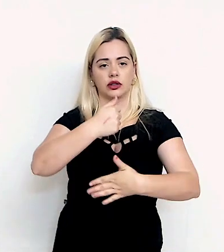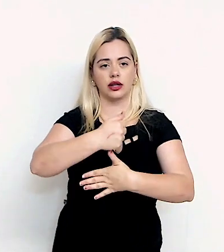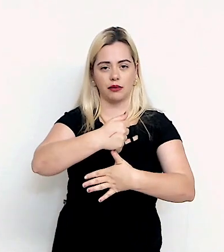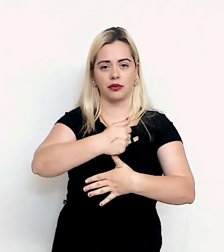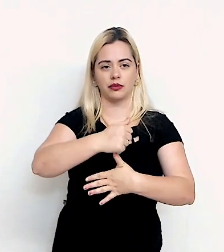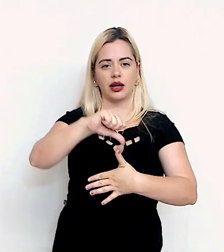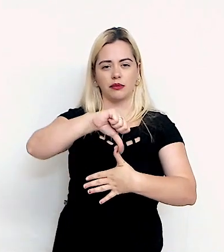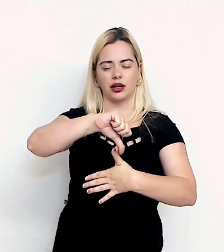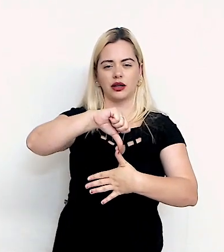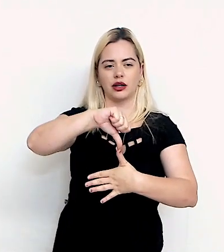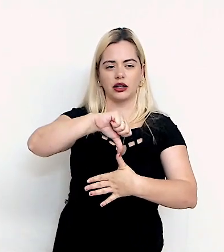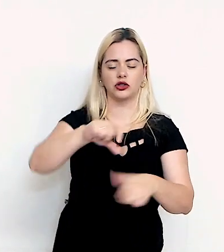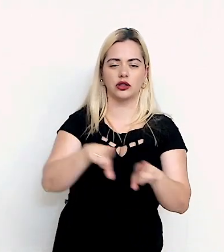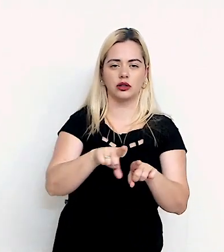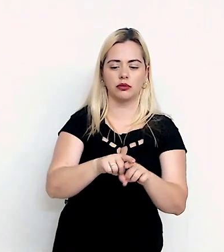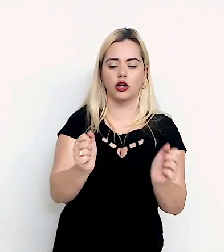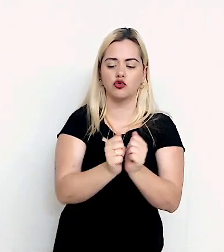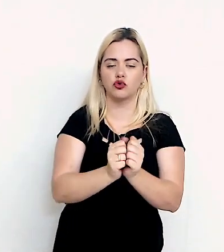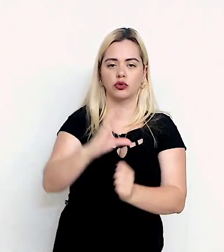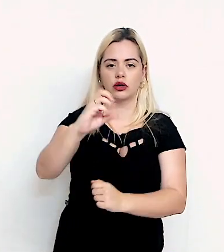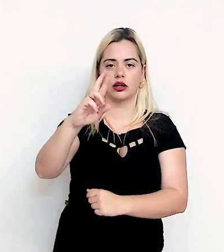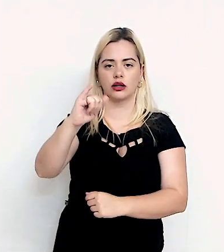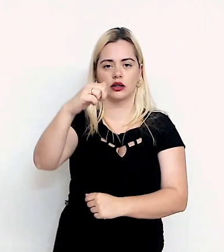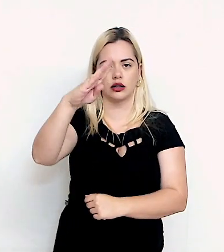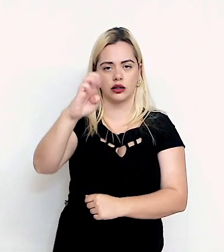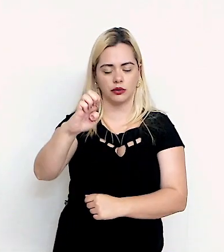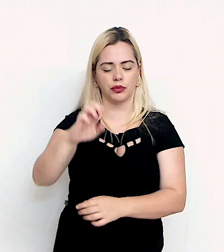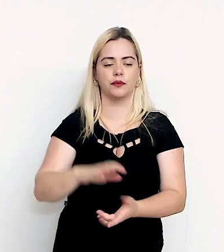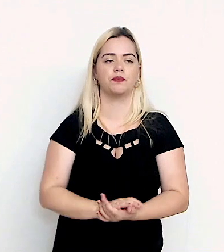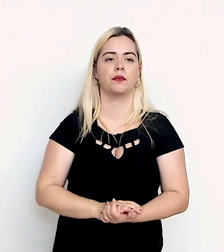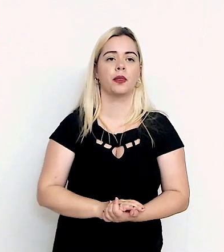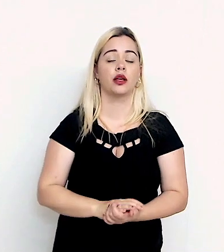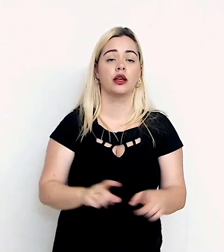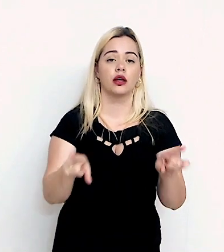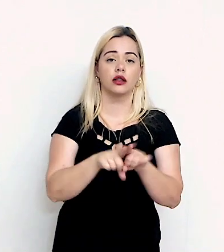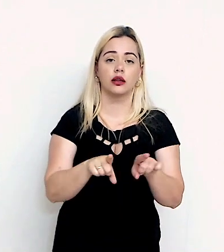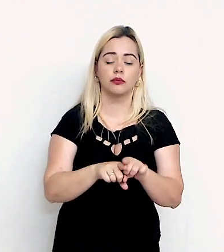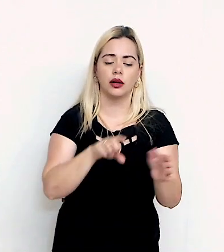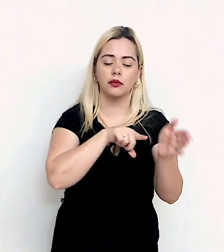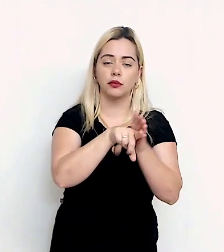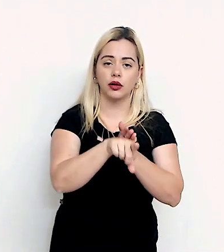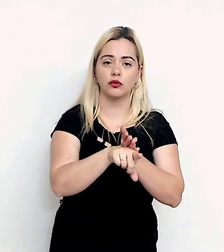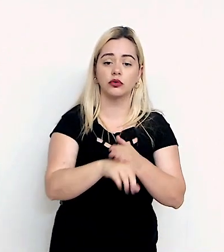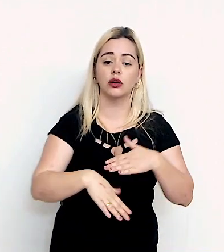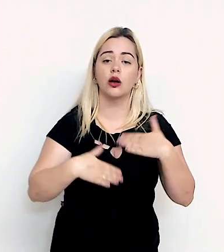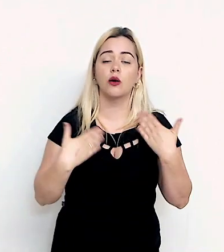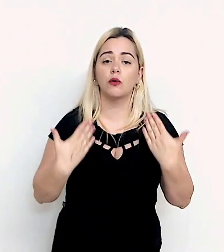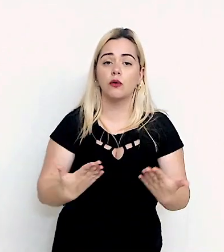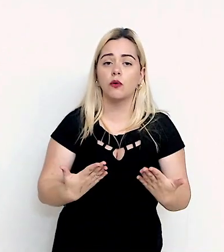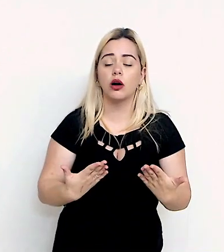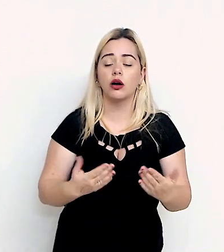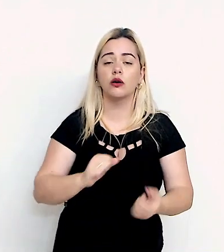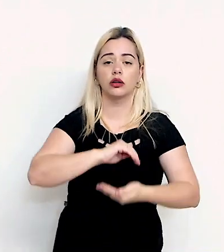conferência que vai ser realizada agora em maio da República Dominicana e pergunta da nem qual será a participação